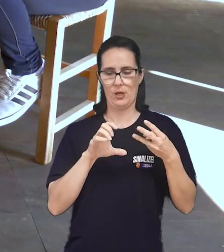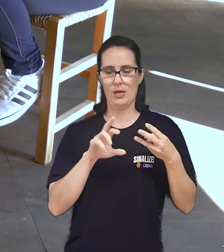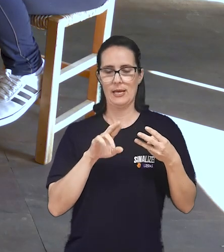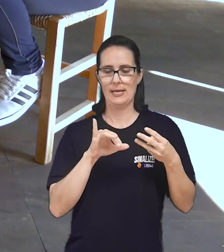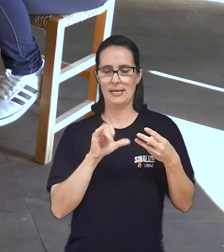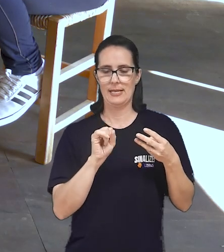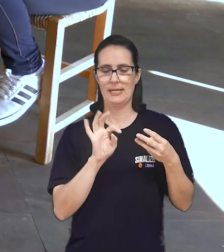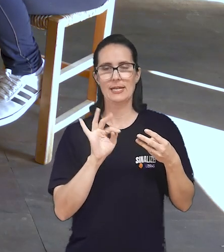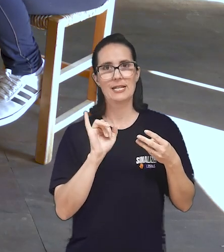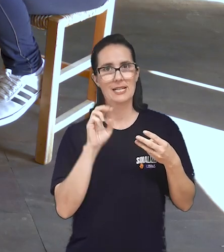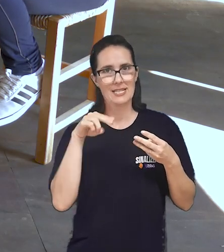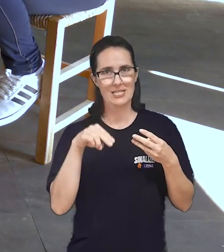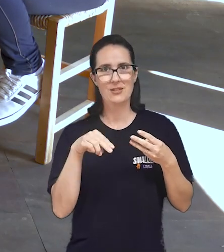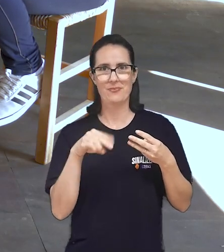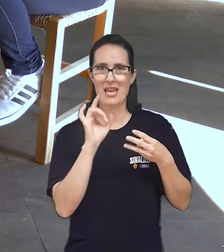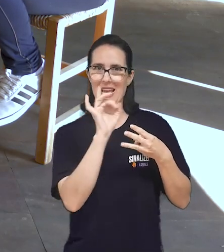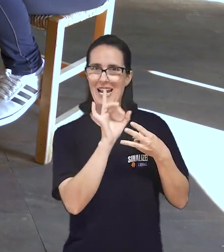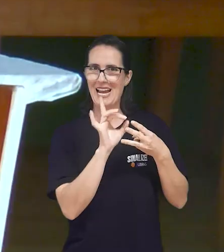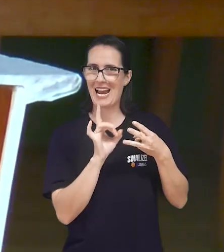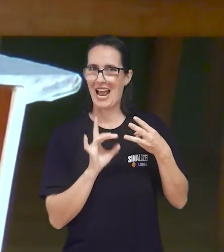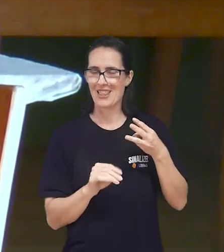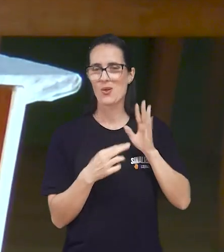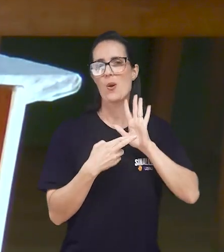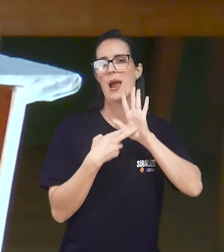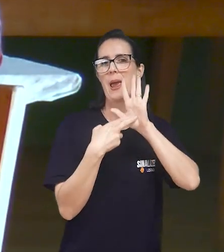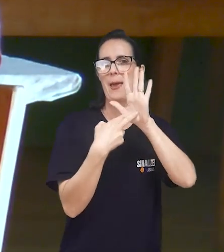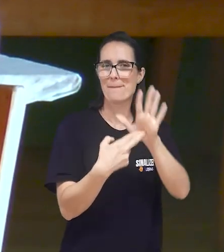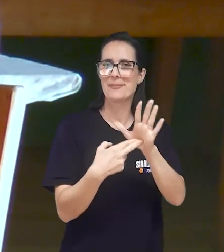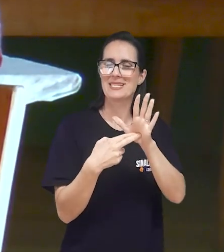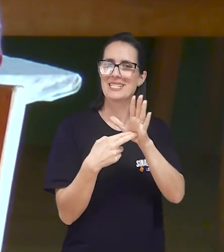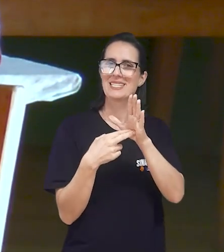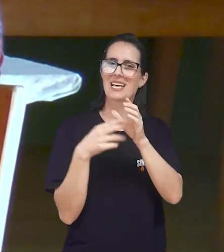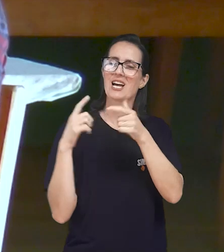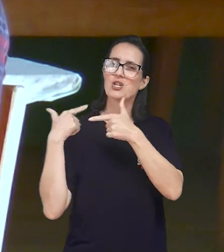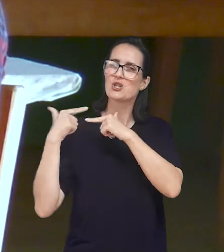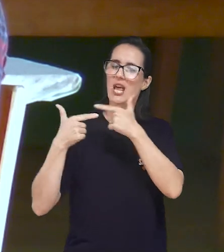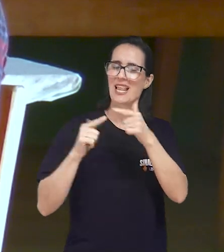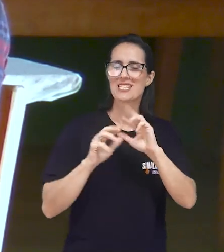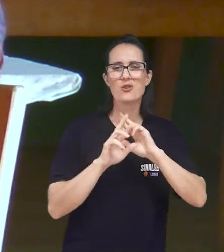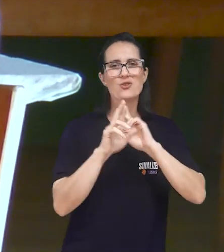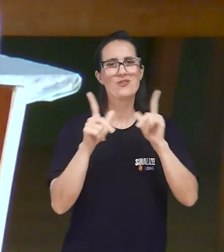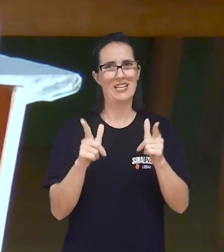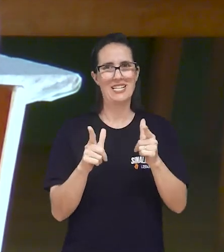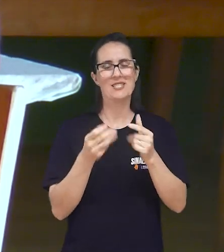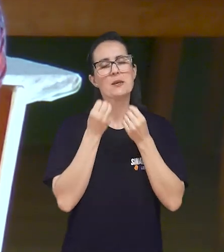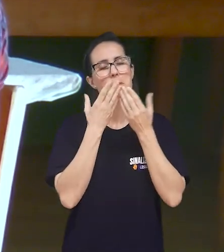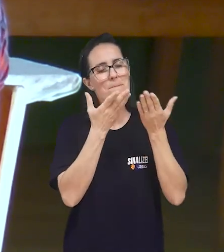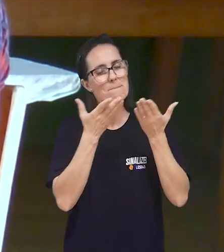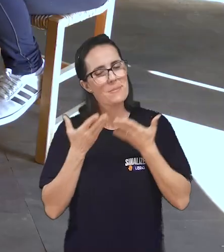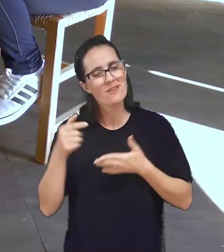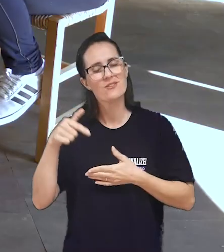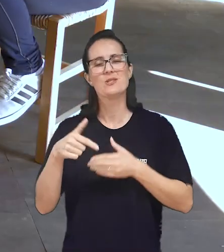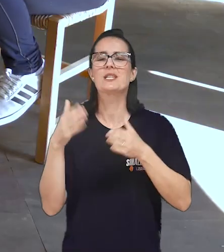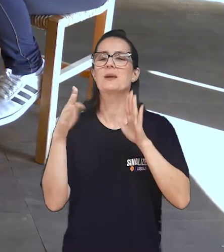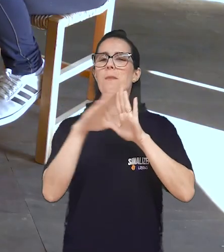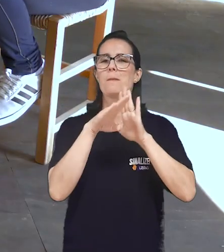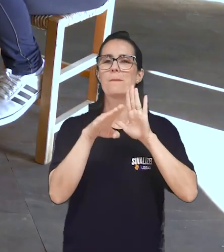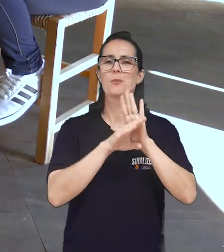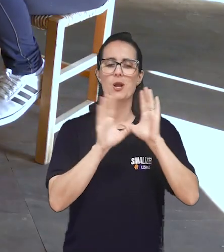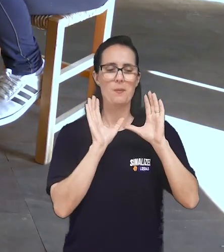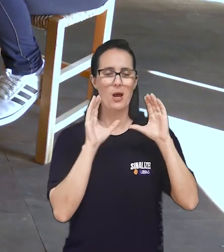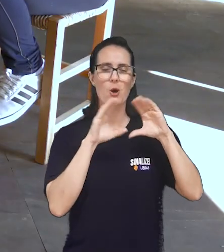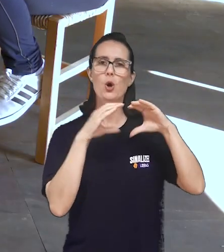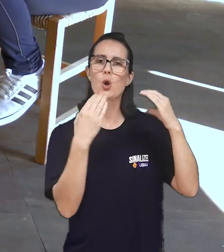um deles representando uma geração diferente da diretoria da Sociedade Guarani. Sejam bem-vindos ao nosso